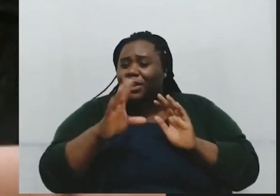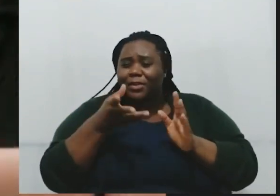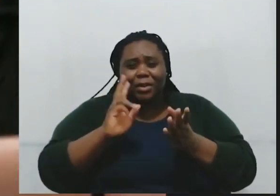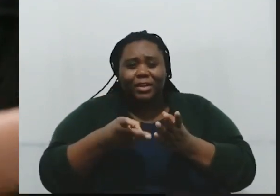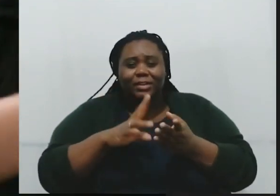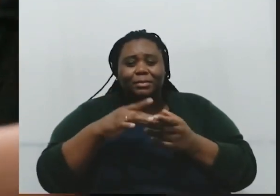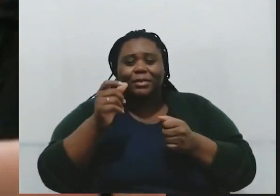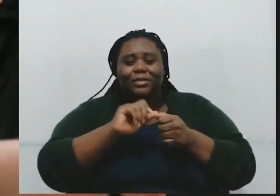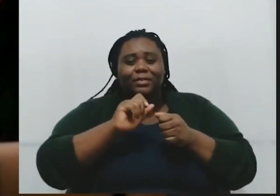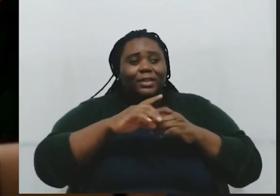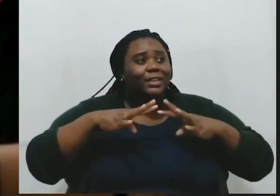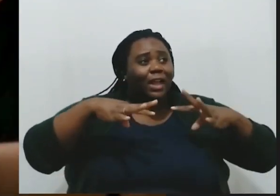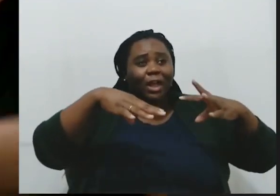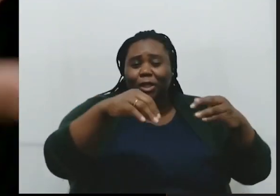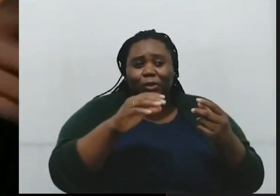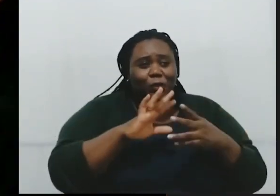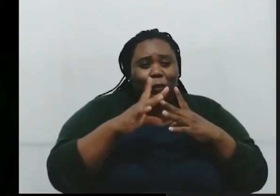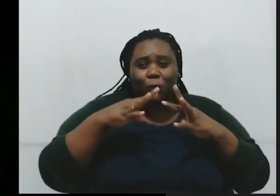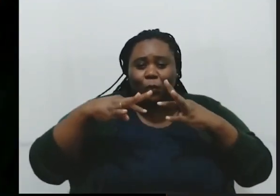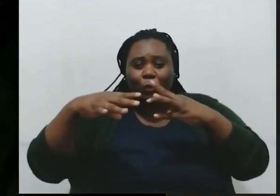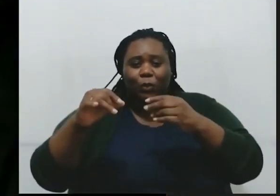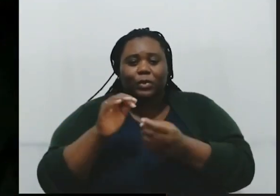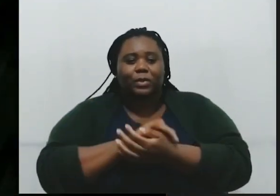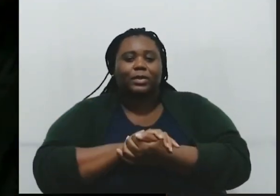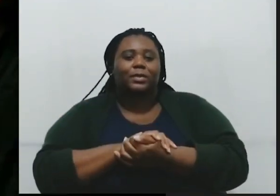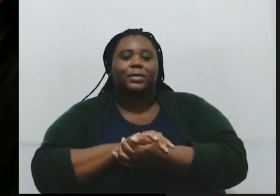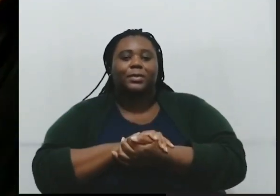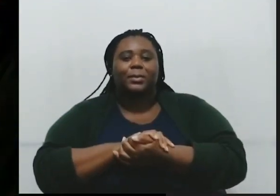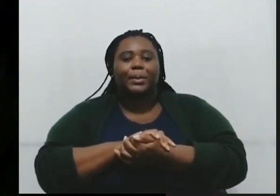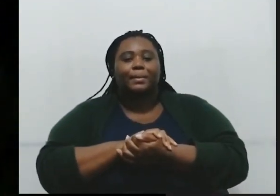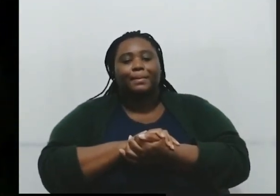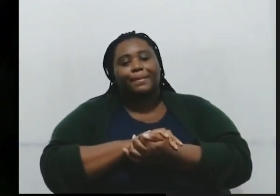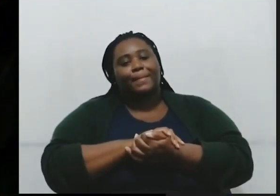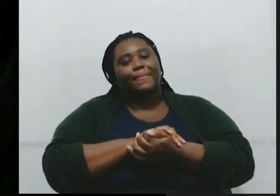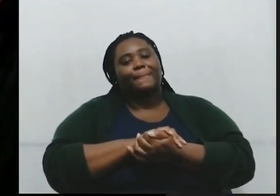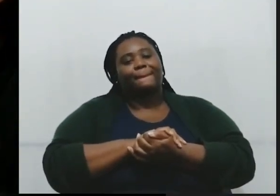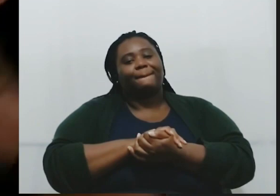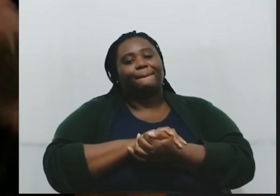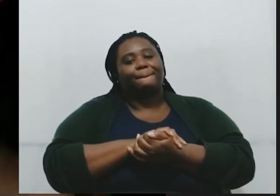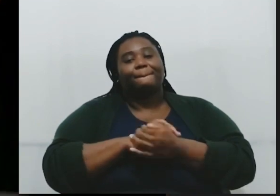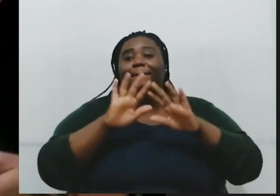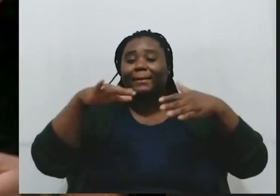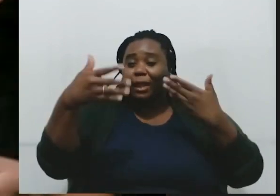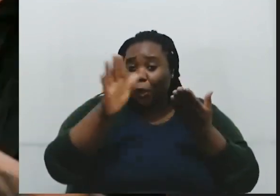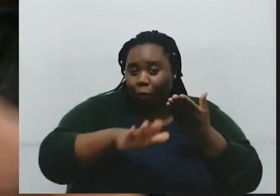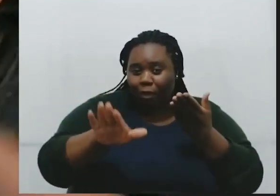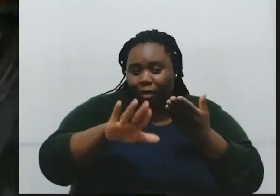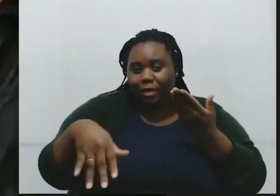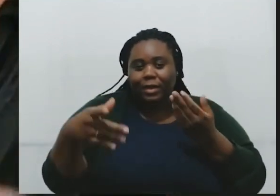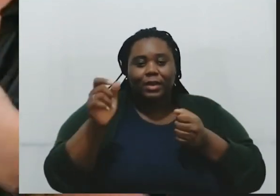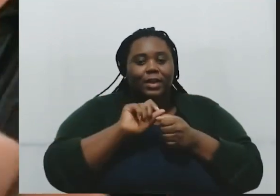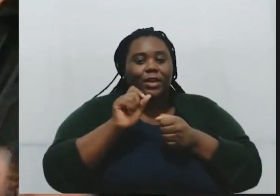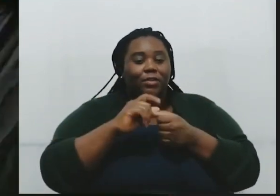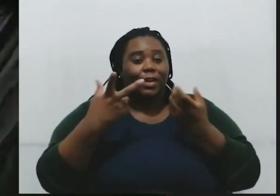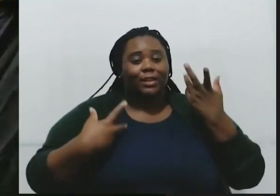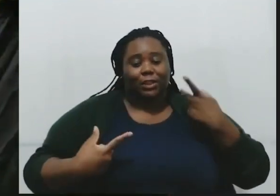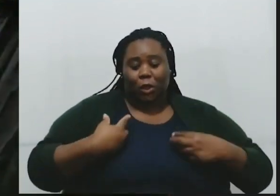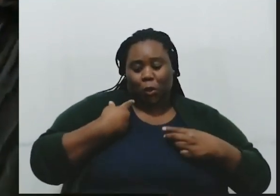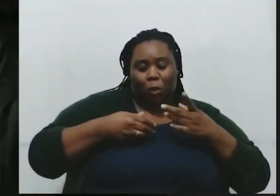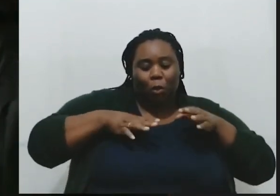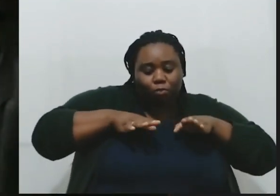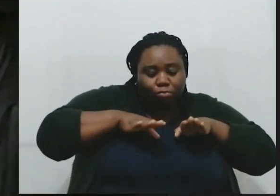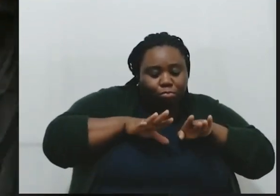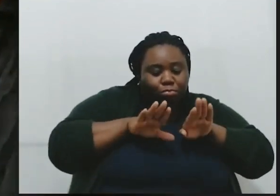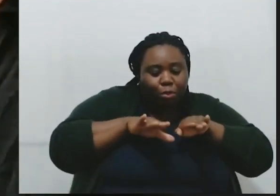parte da técnica do teatro, e desde então, desde criança, fazia figurino, fazia dramaturgia, atuava, dirigia, bem